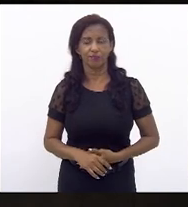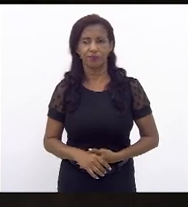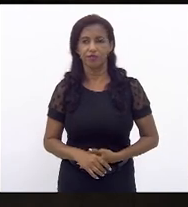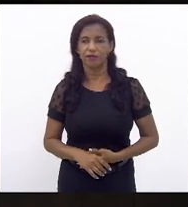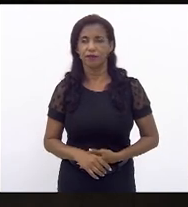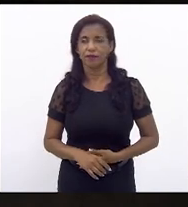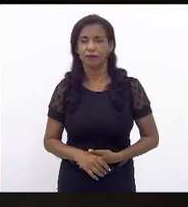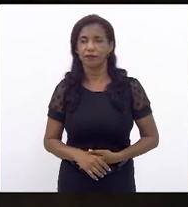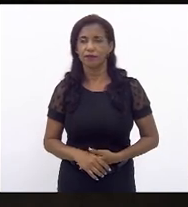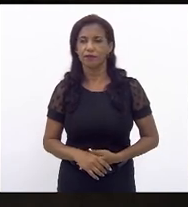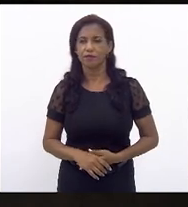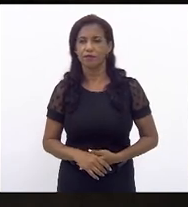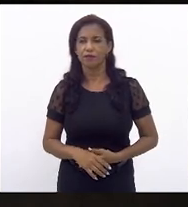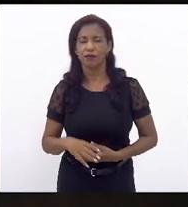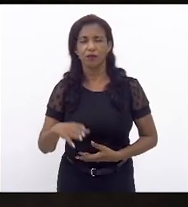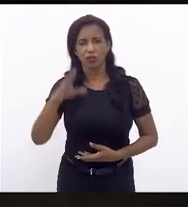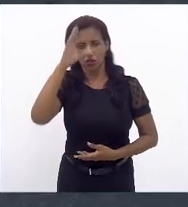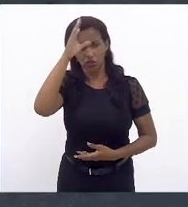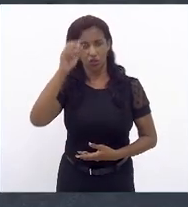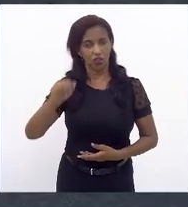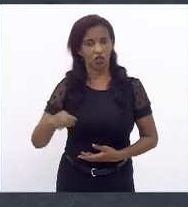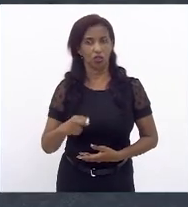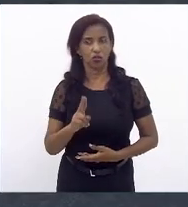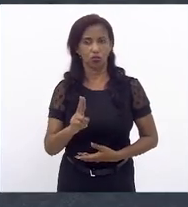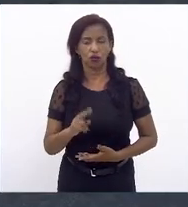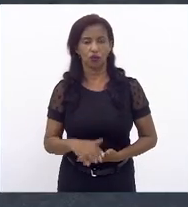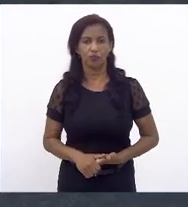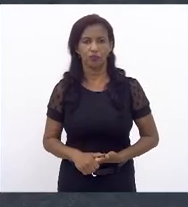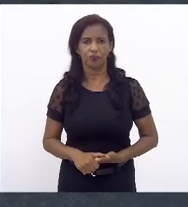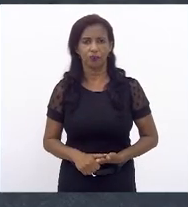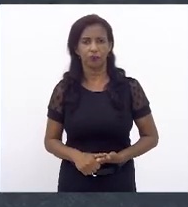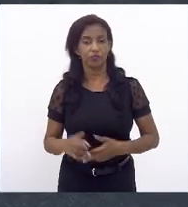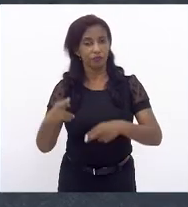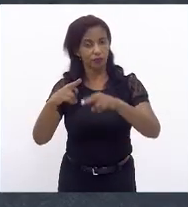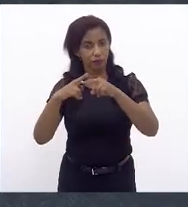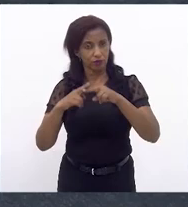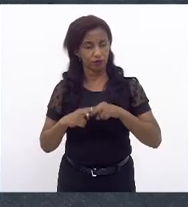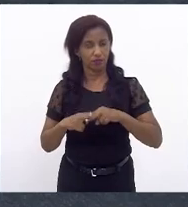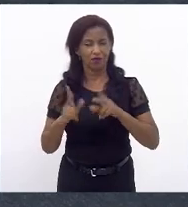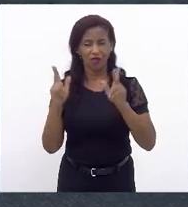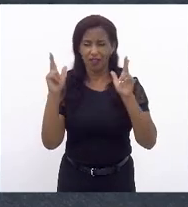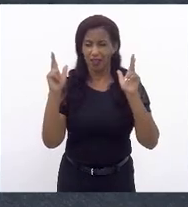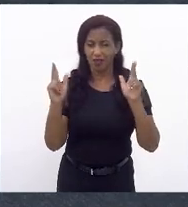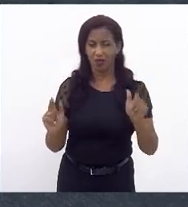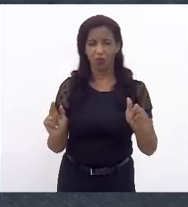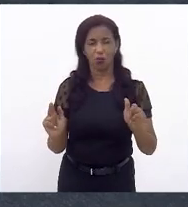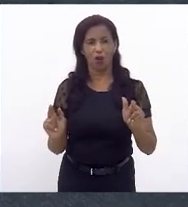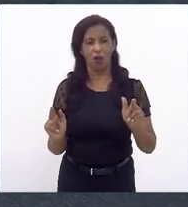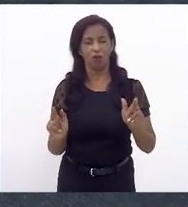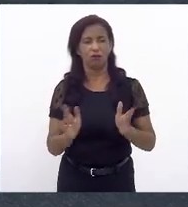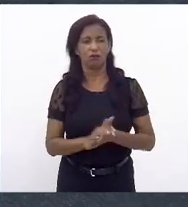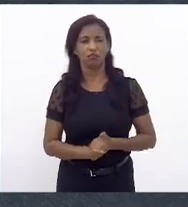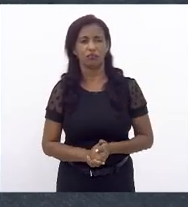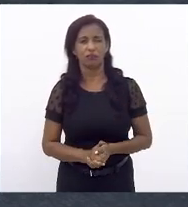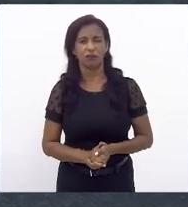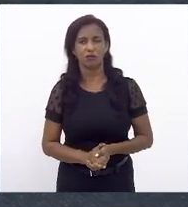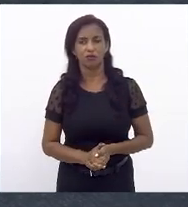Senhora Presidenta, deputada Tiago, pelos motivos muito semelhantes